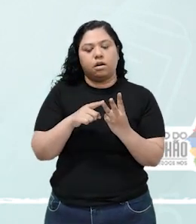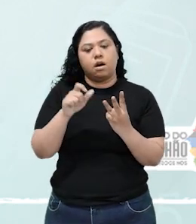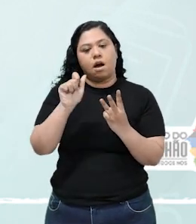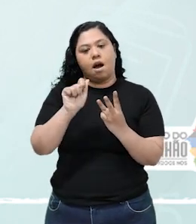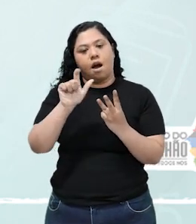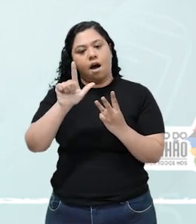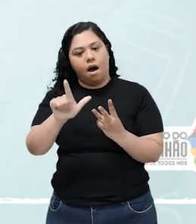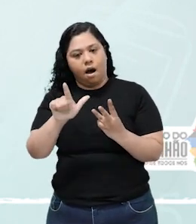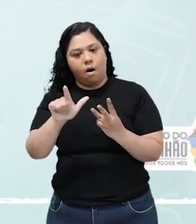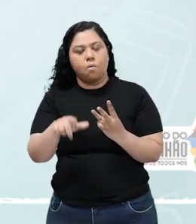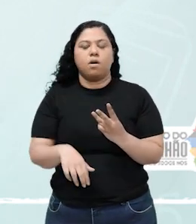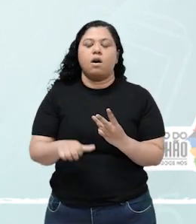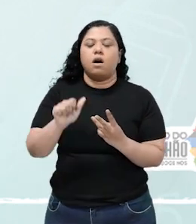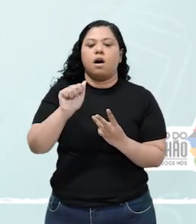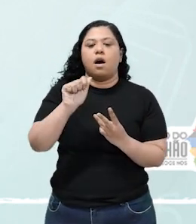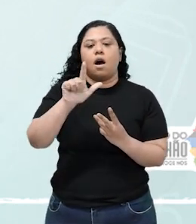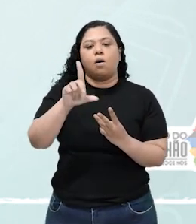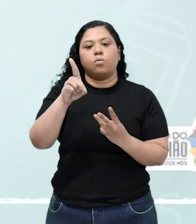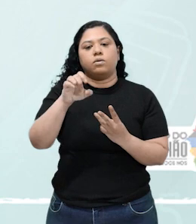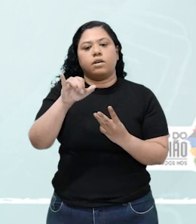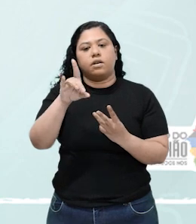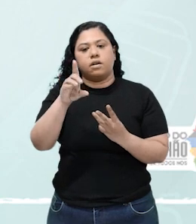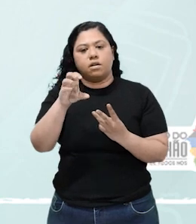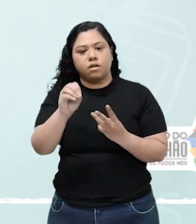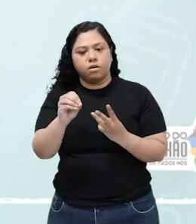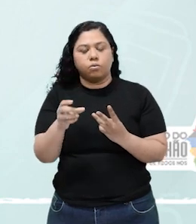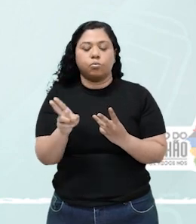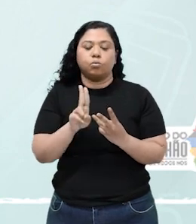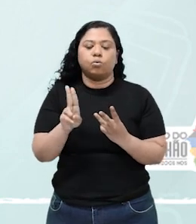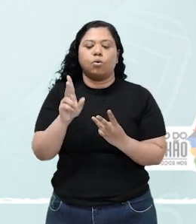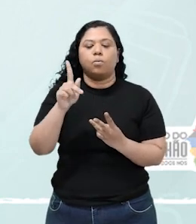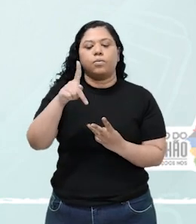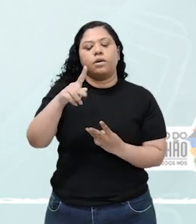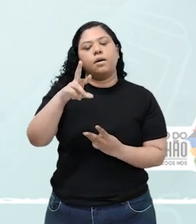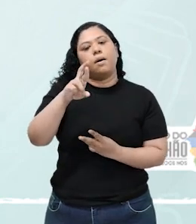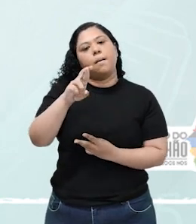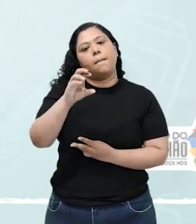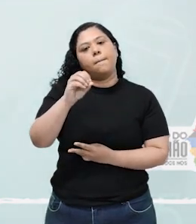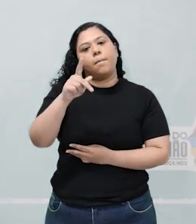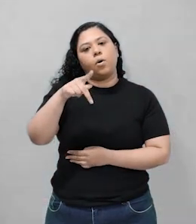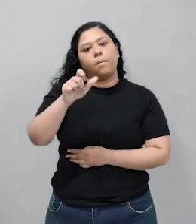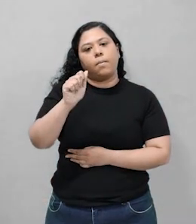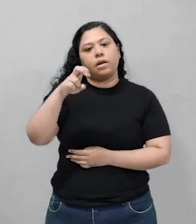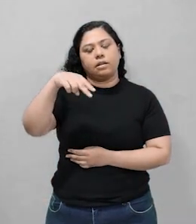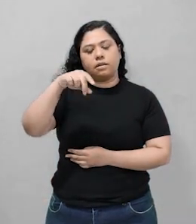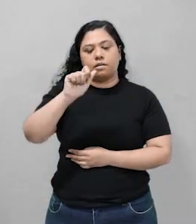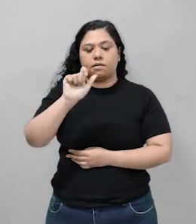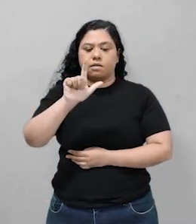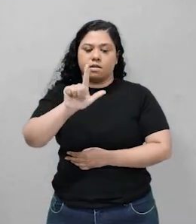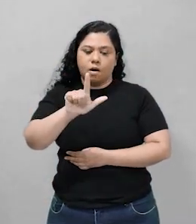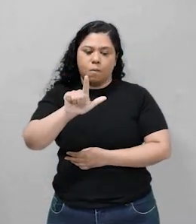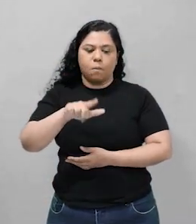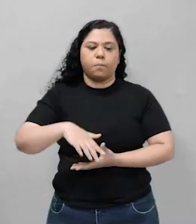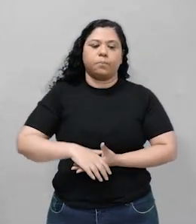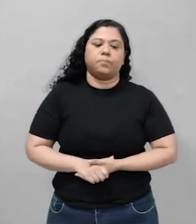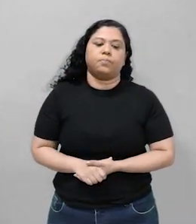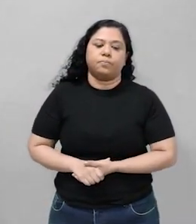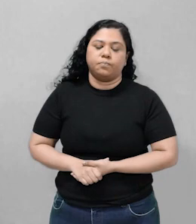aldeído. Então, eu vou ter o propanal. Então, propanal é o aldeído de 3 carbonos. Show de